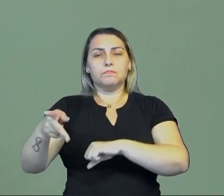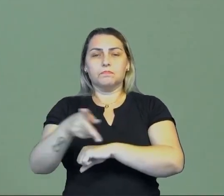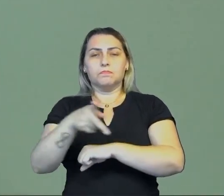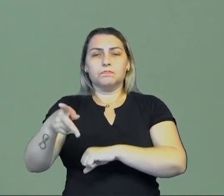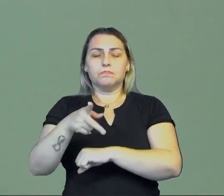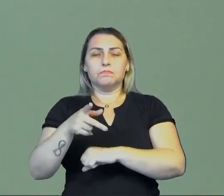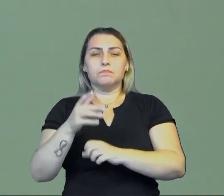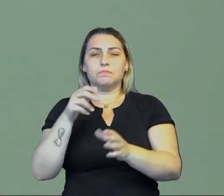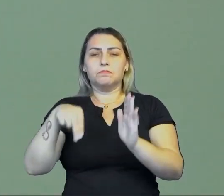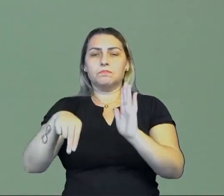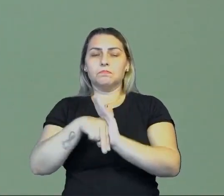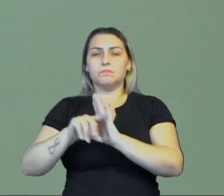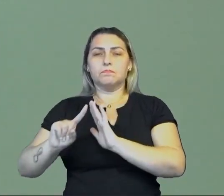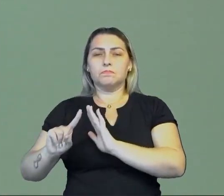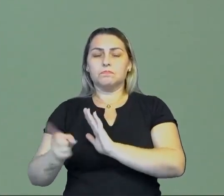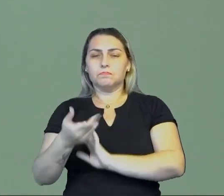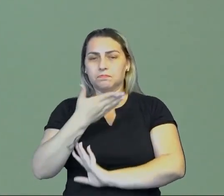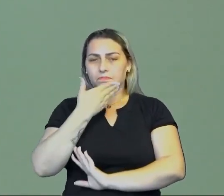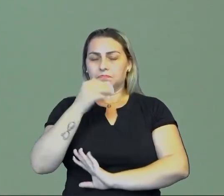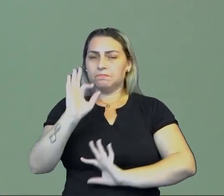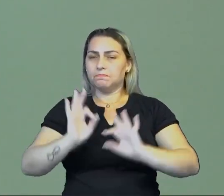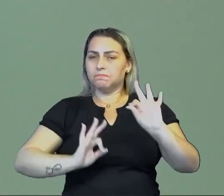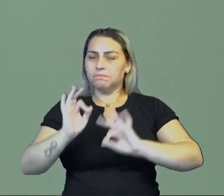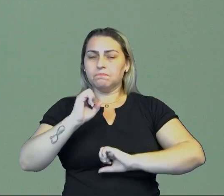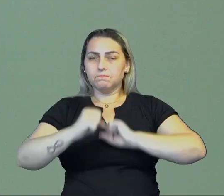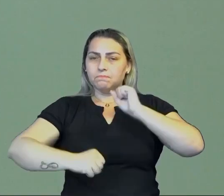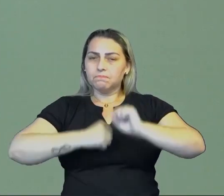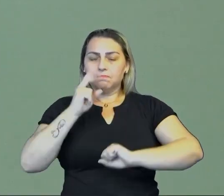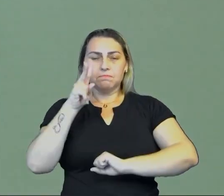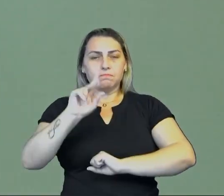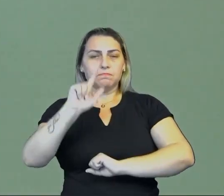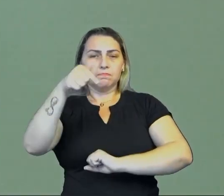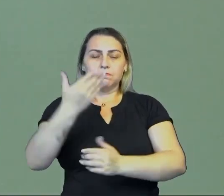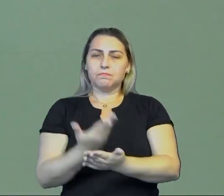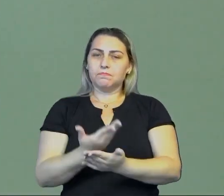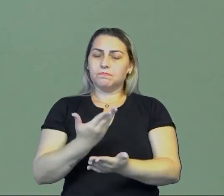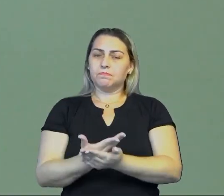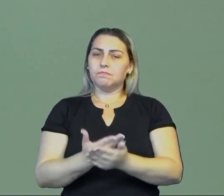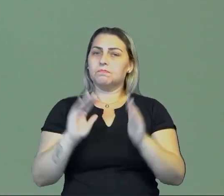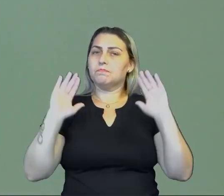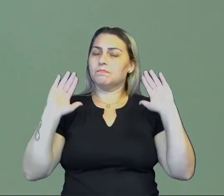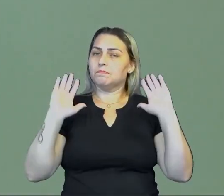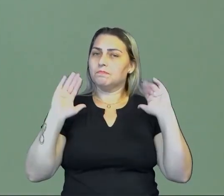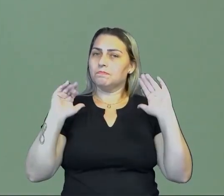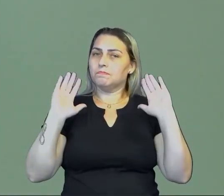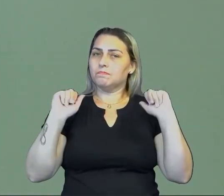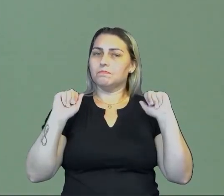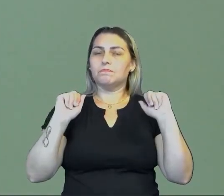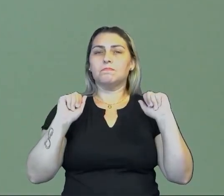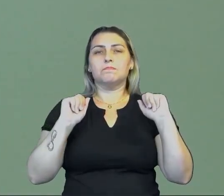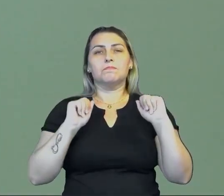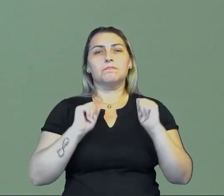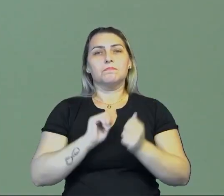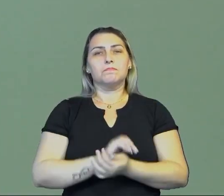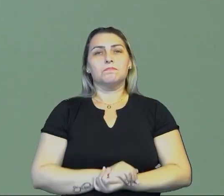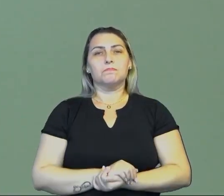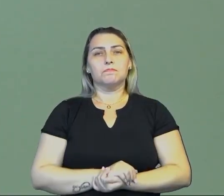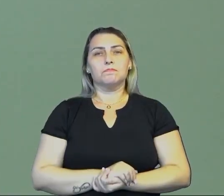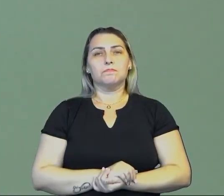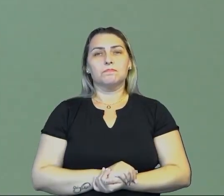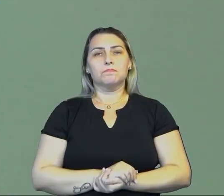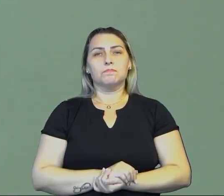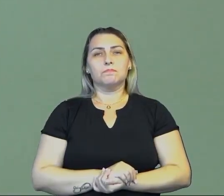nota mil melhor professor aqui preparado para correr vejo vocês na próxima aula e é isso até lá atenção